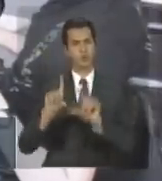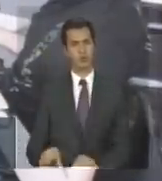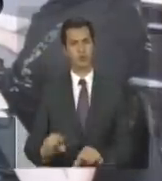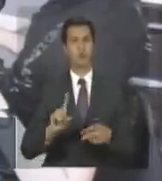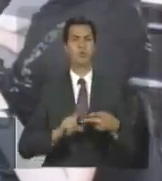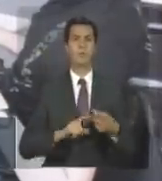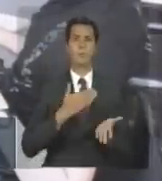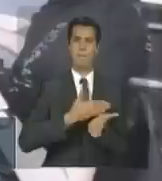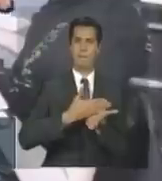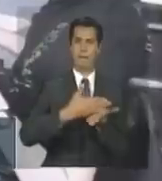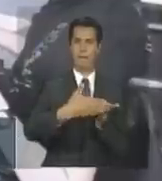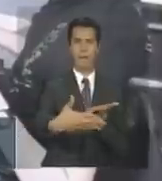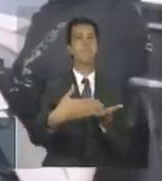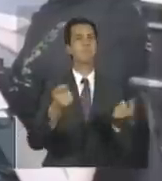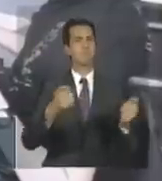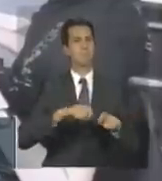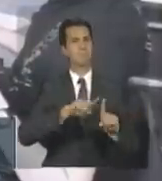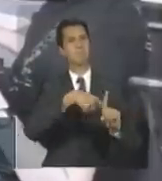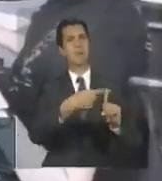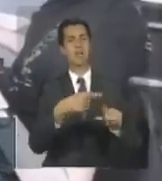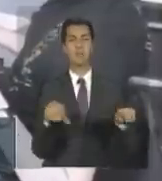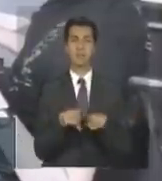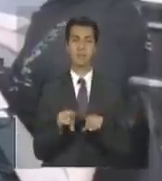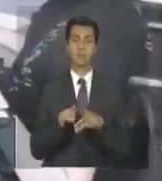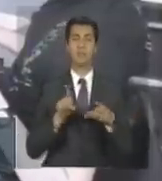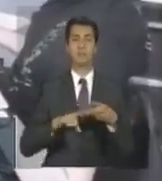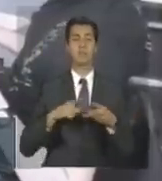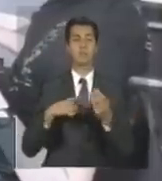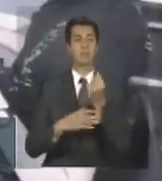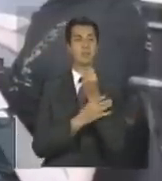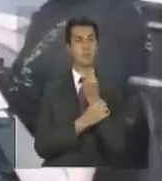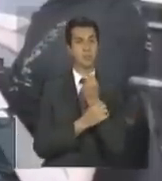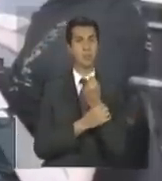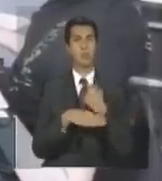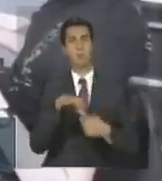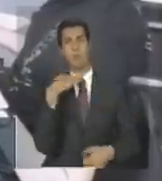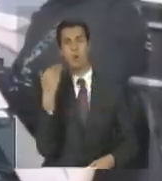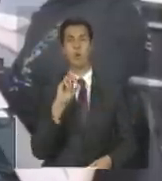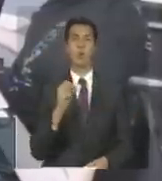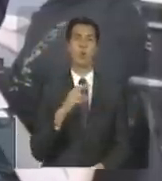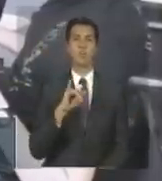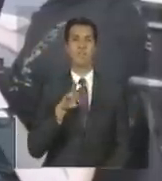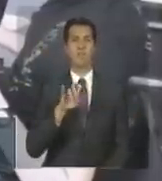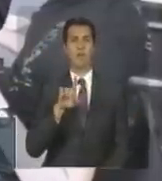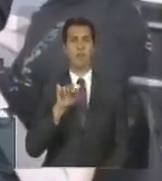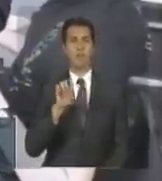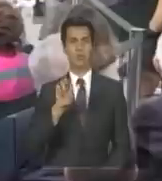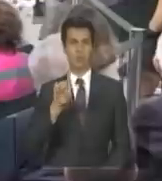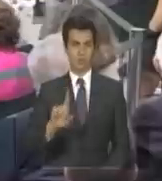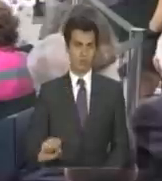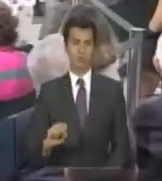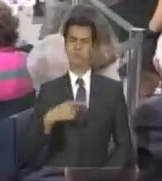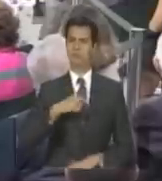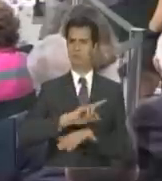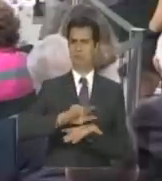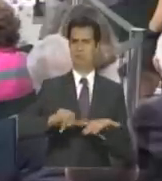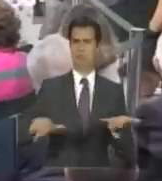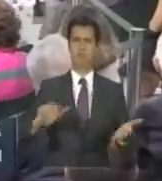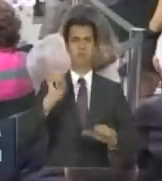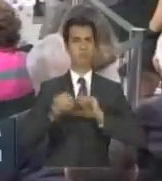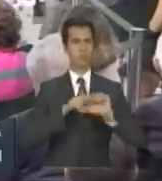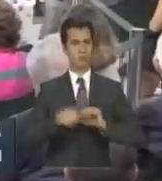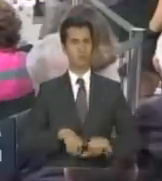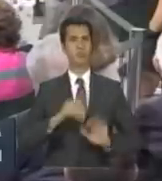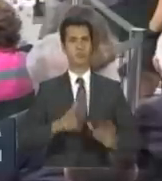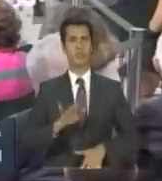prazo de financiamento, criamos o seguro para morte e invalidez. Foi toda uma reformulação foi feita. Mas